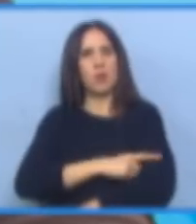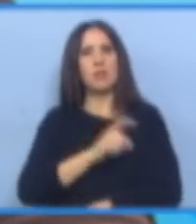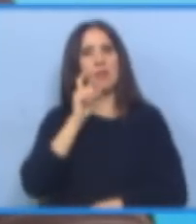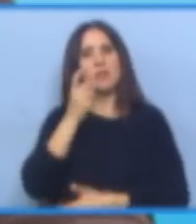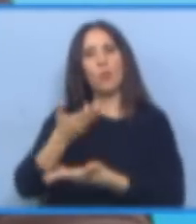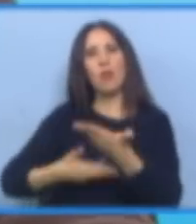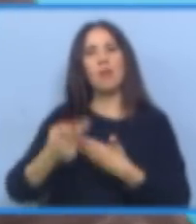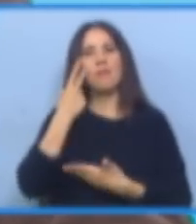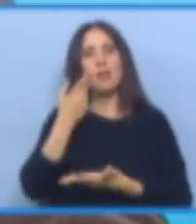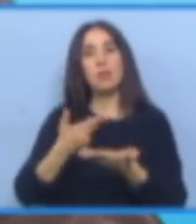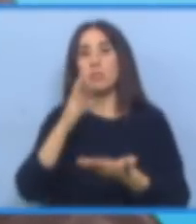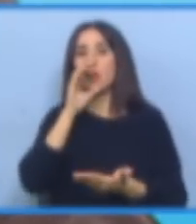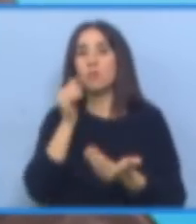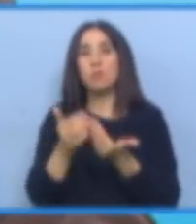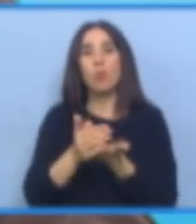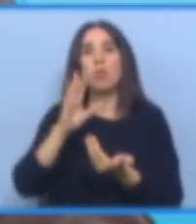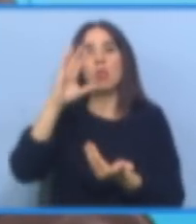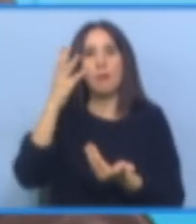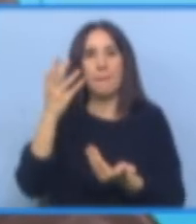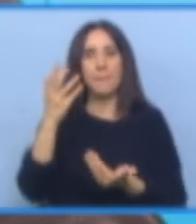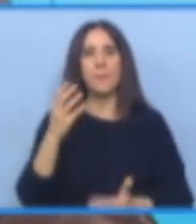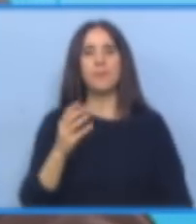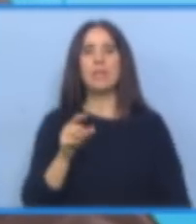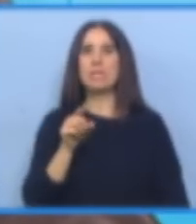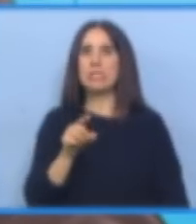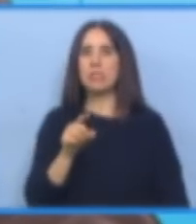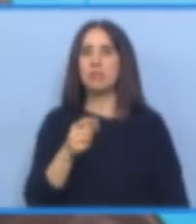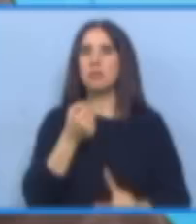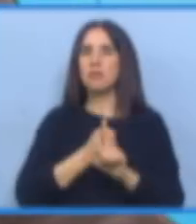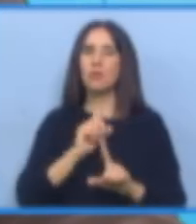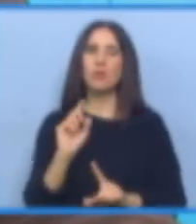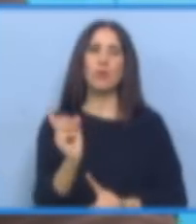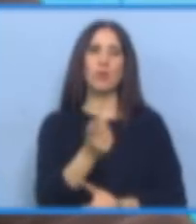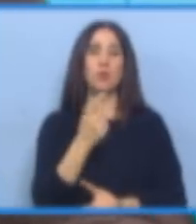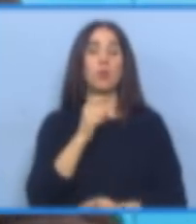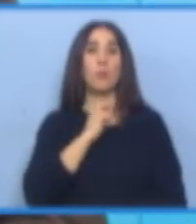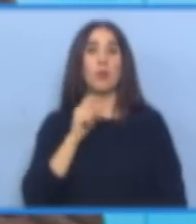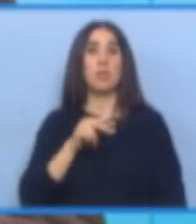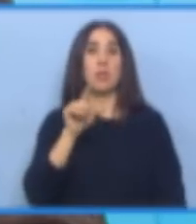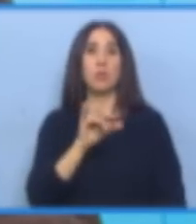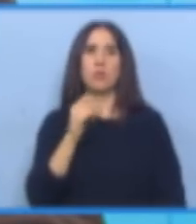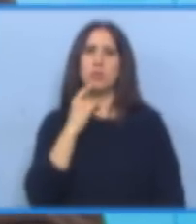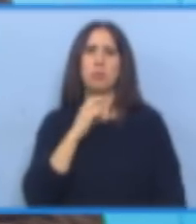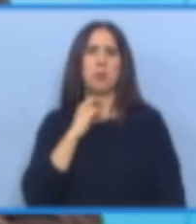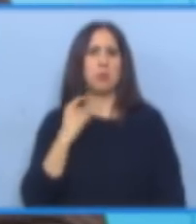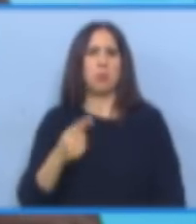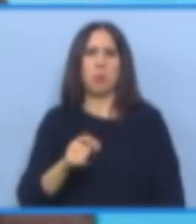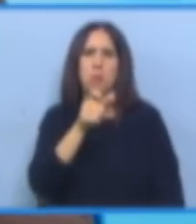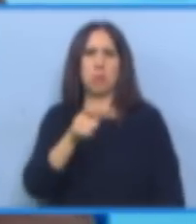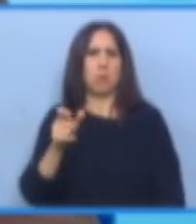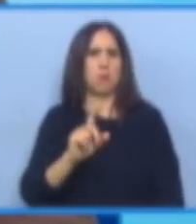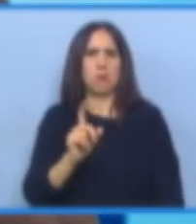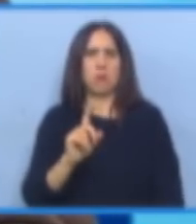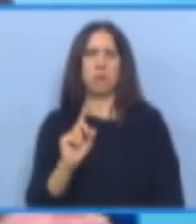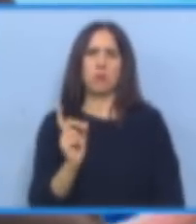pelo outro, se for preciso morrer. E isso é um desafio para todos, não é só, como dizia o Padre Nélio, isto não é só para os padres, isto